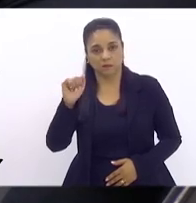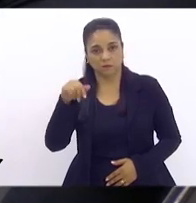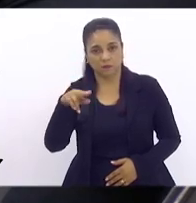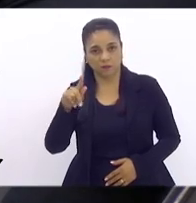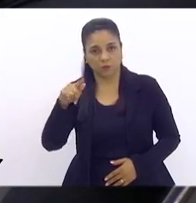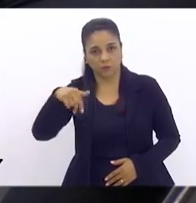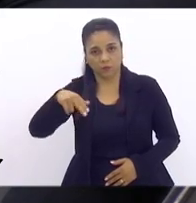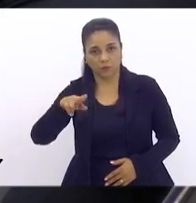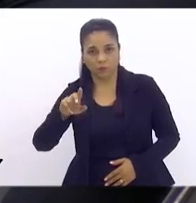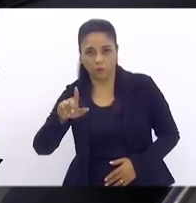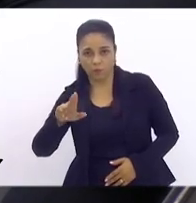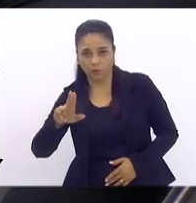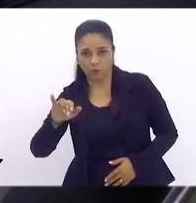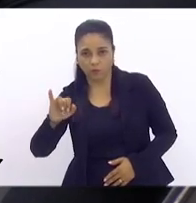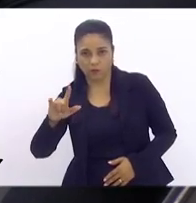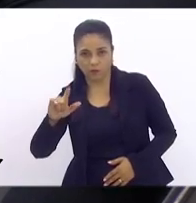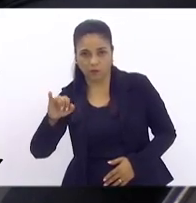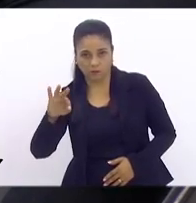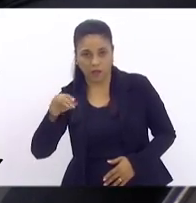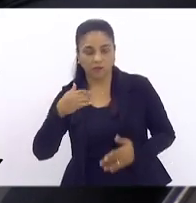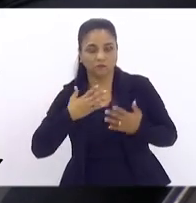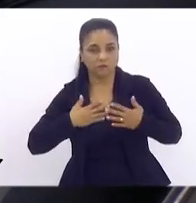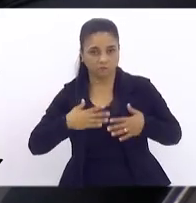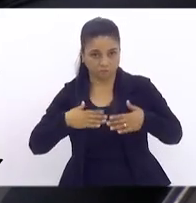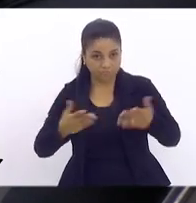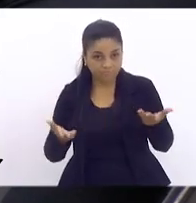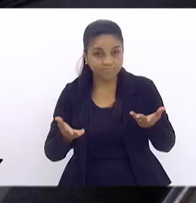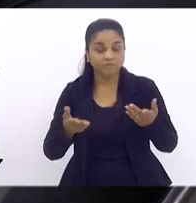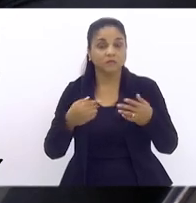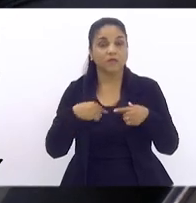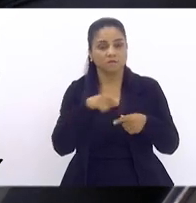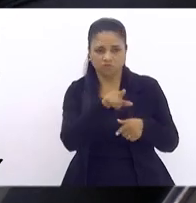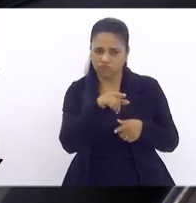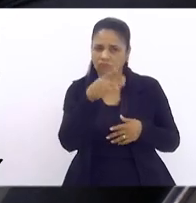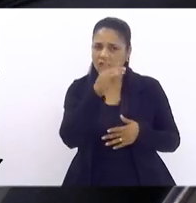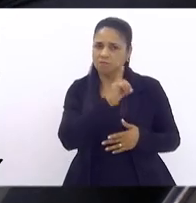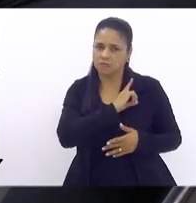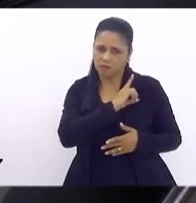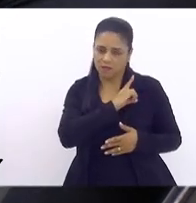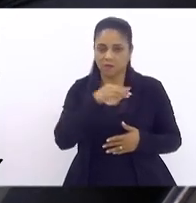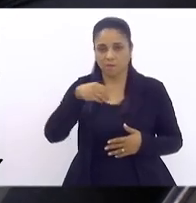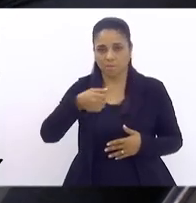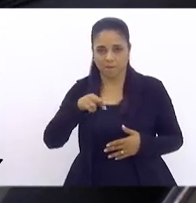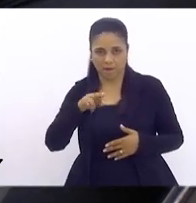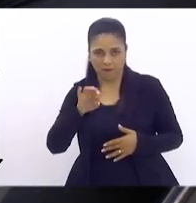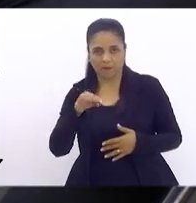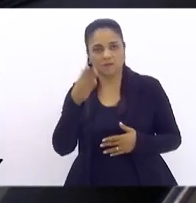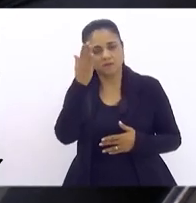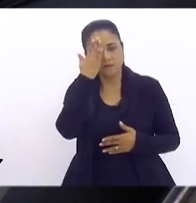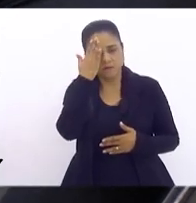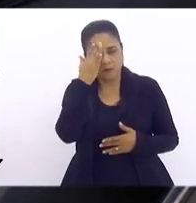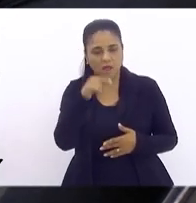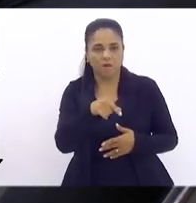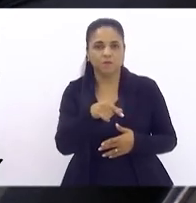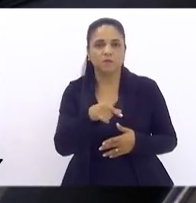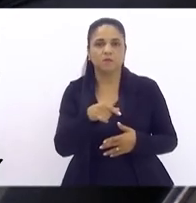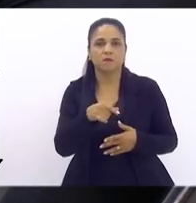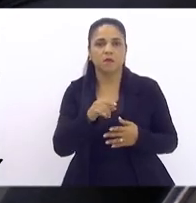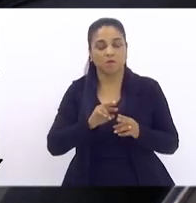deputada Marta Rocha com o delegado sabe que é muito incipiente né é muito